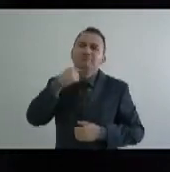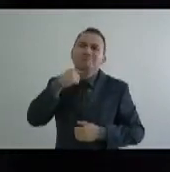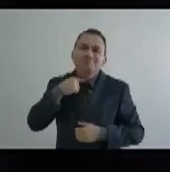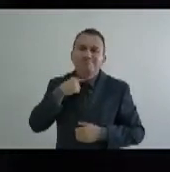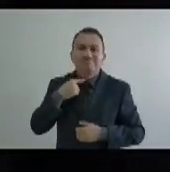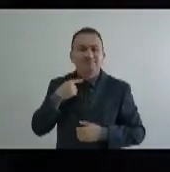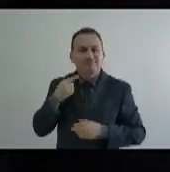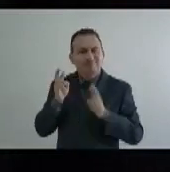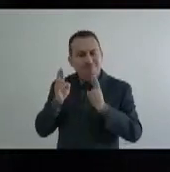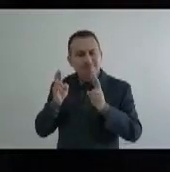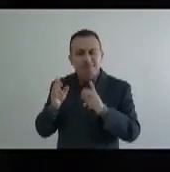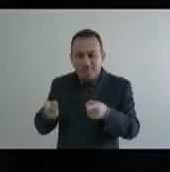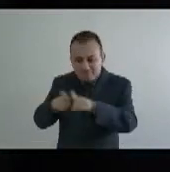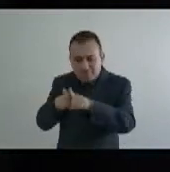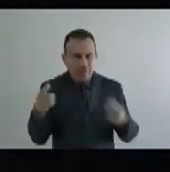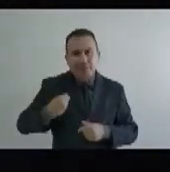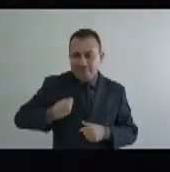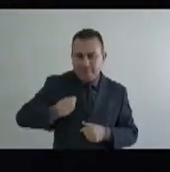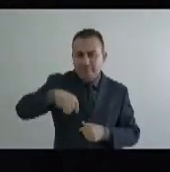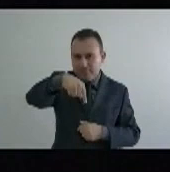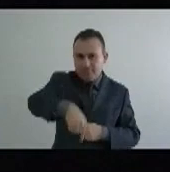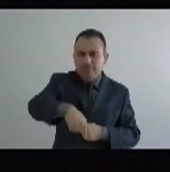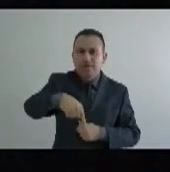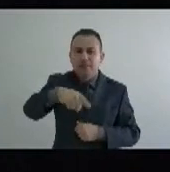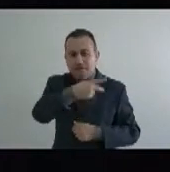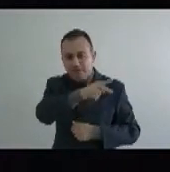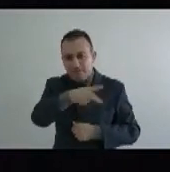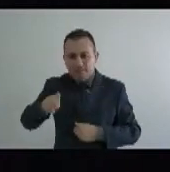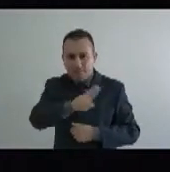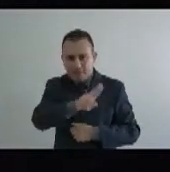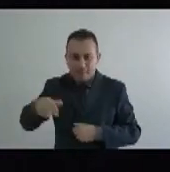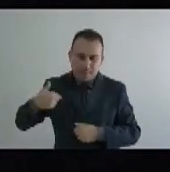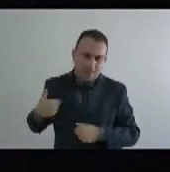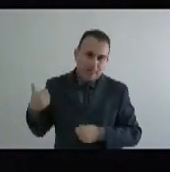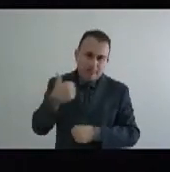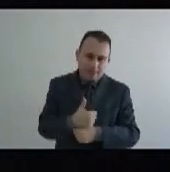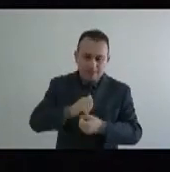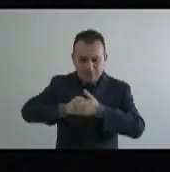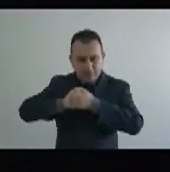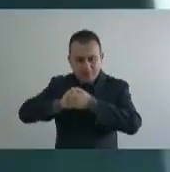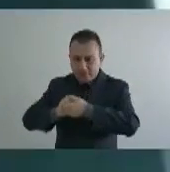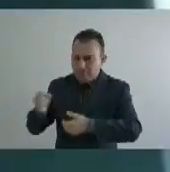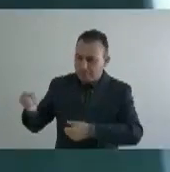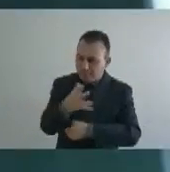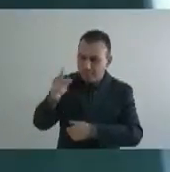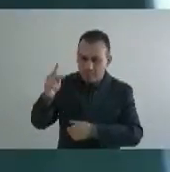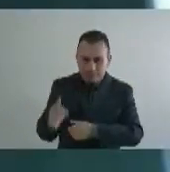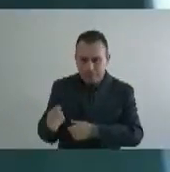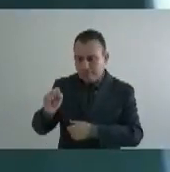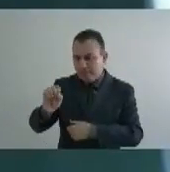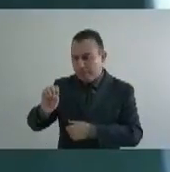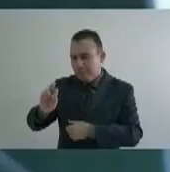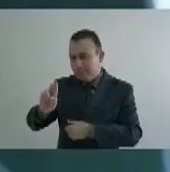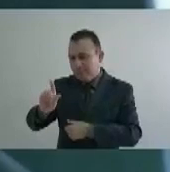e, acima de tudo, a serviço da sociedade. Cumprimentar ao novo presidente Sérgio Ricardo e toda a equipe que hoje